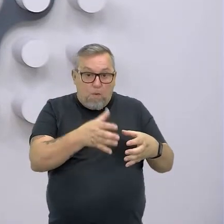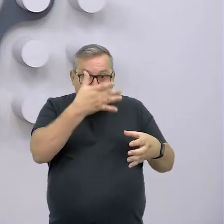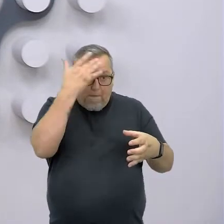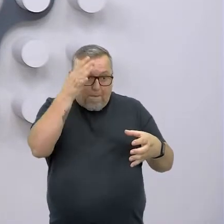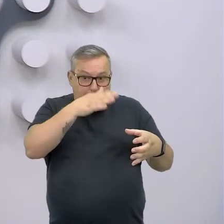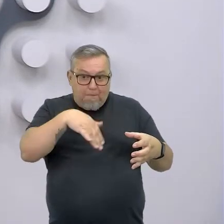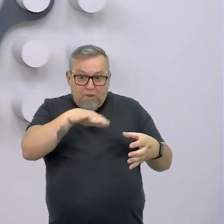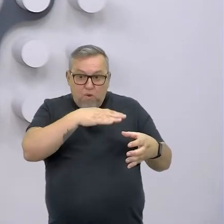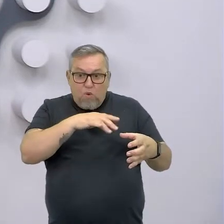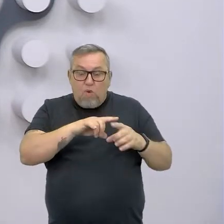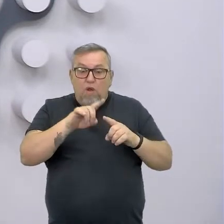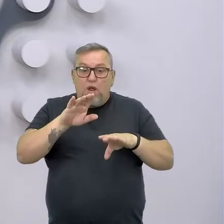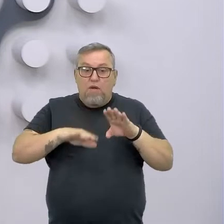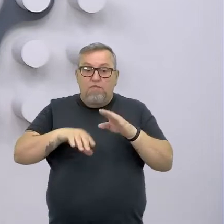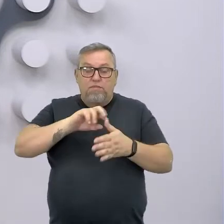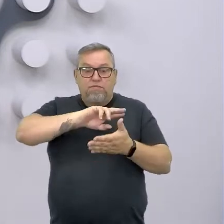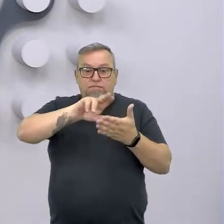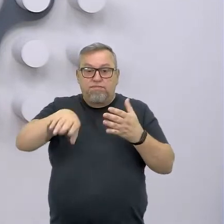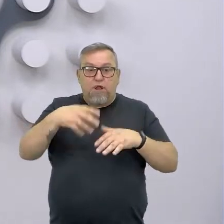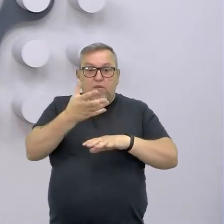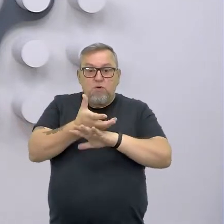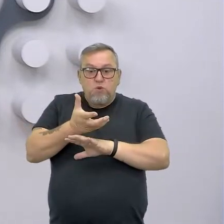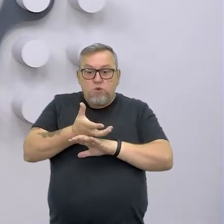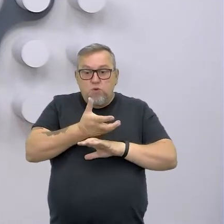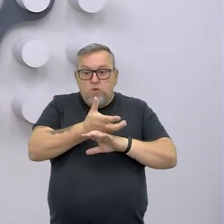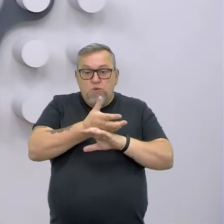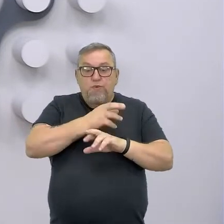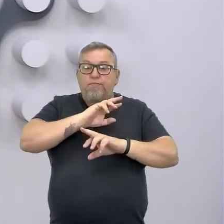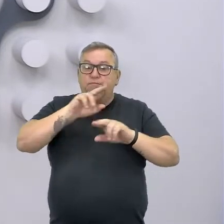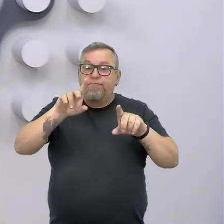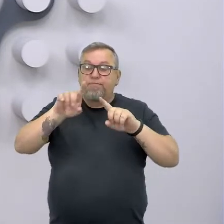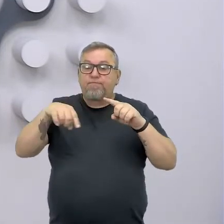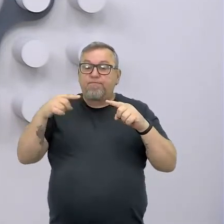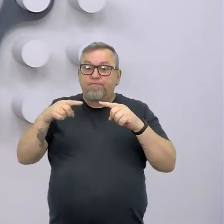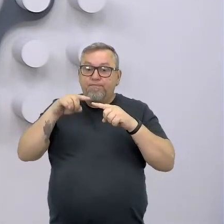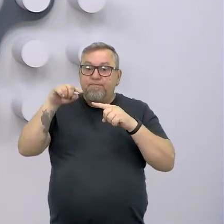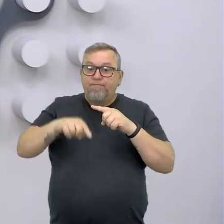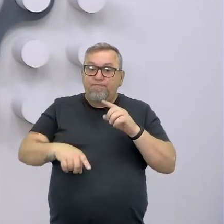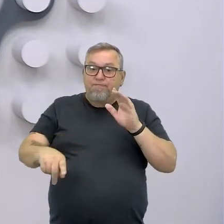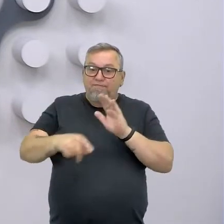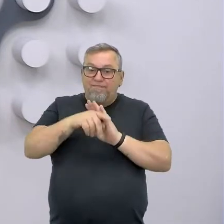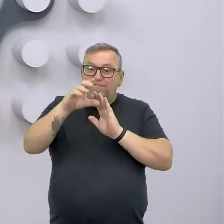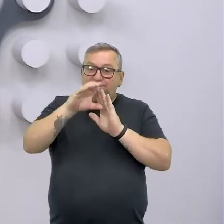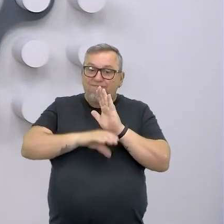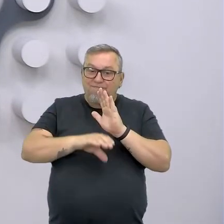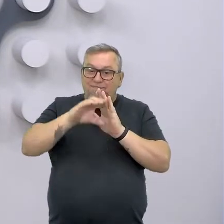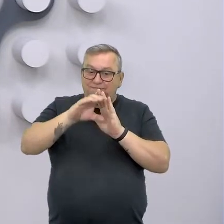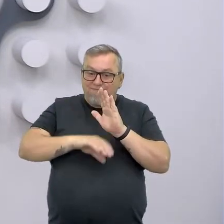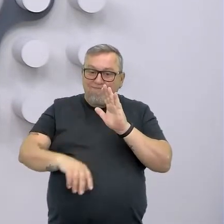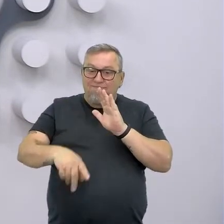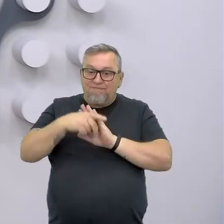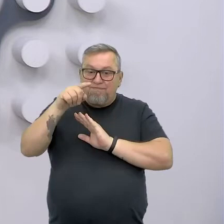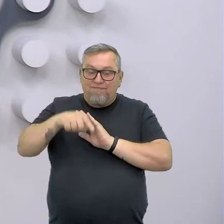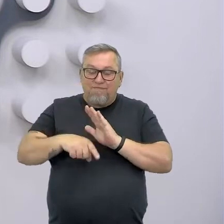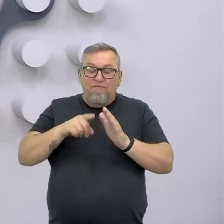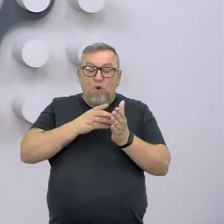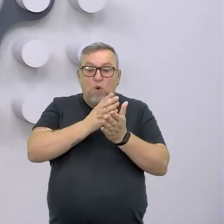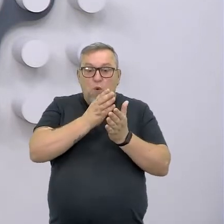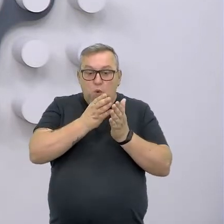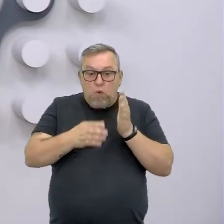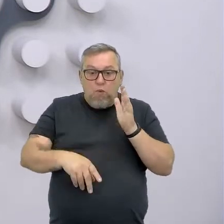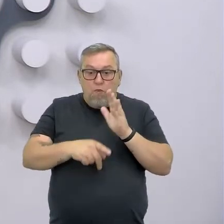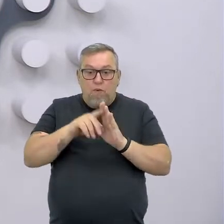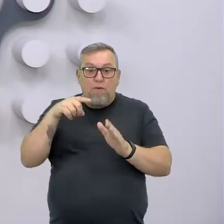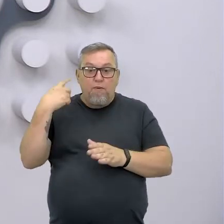muitas vezes uma equipe multidisciplinar. Como é o propósito desse componente curricular dentro desse itinerário formativo que